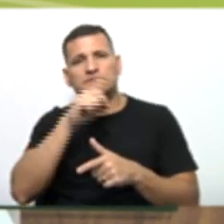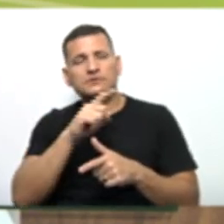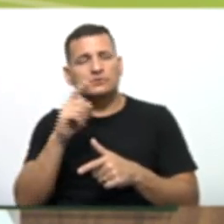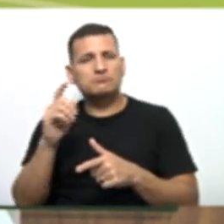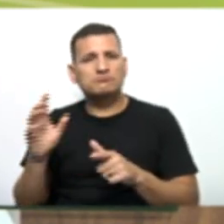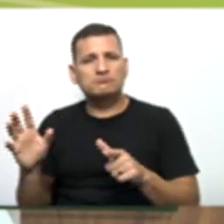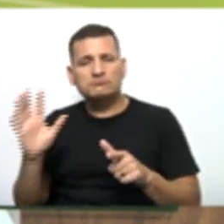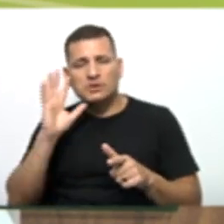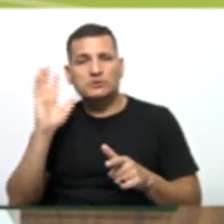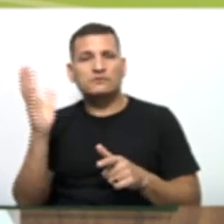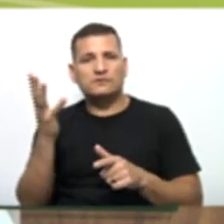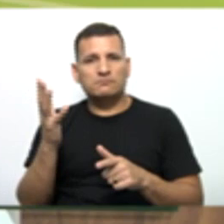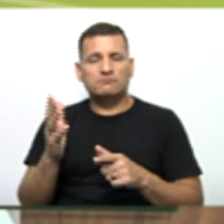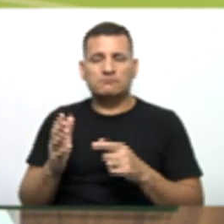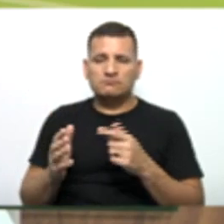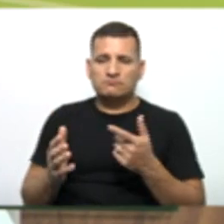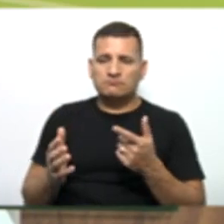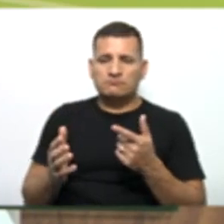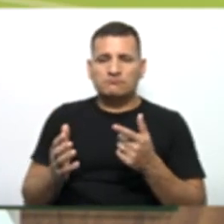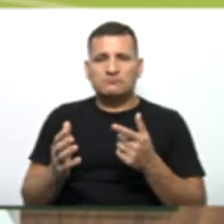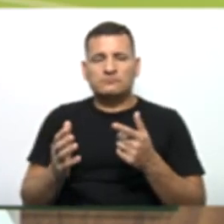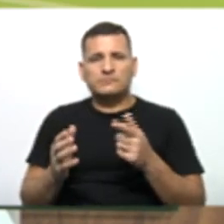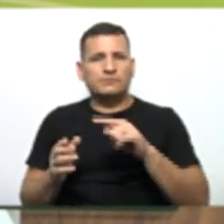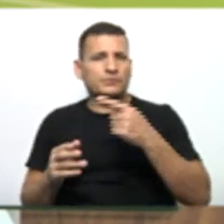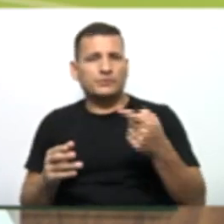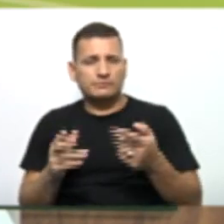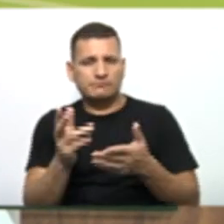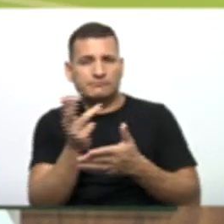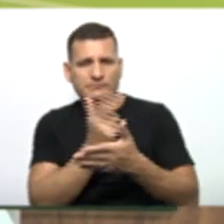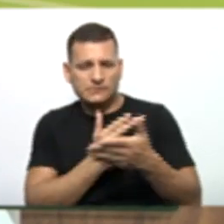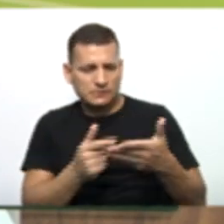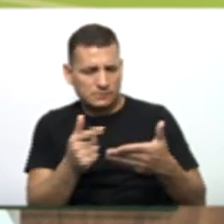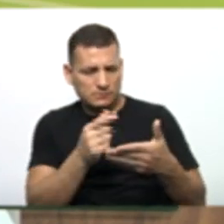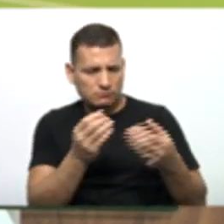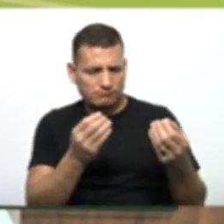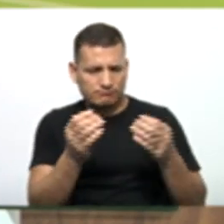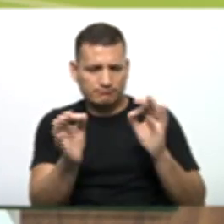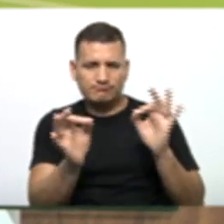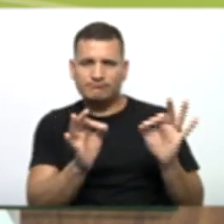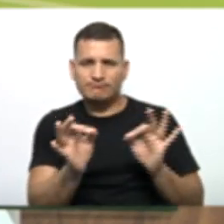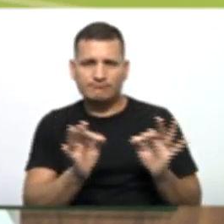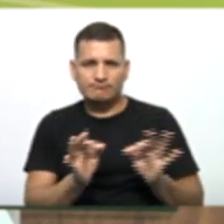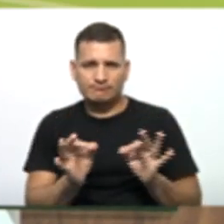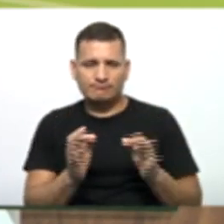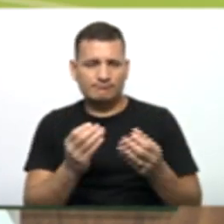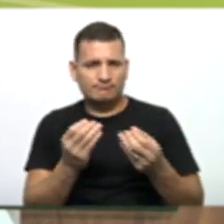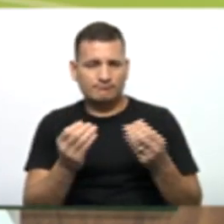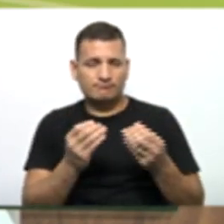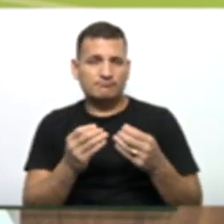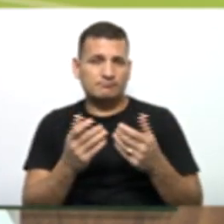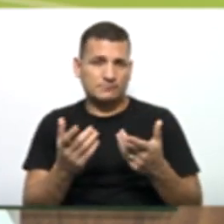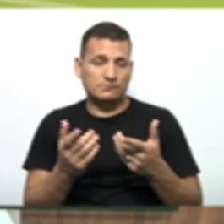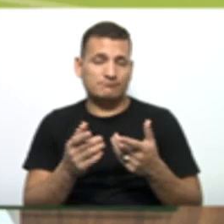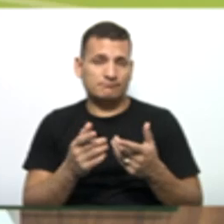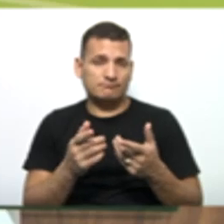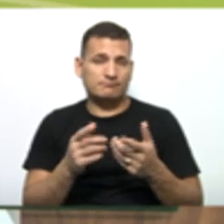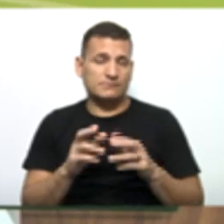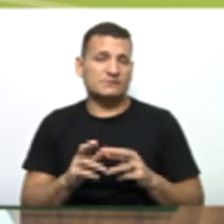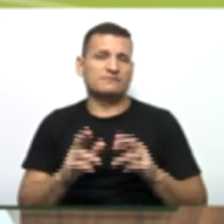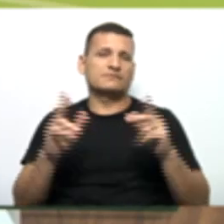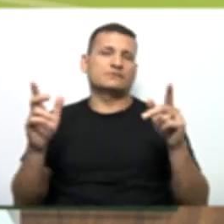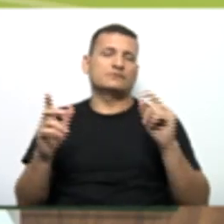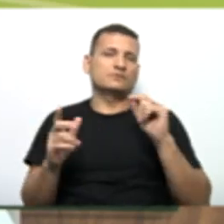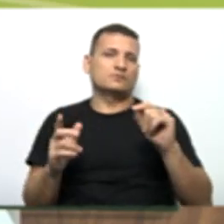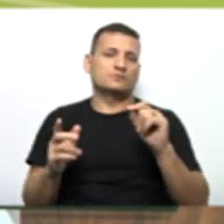né, e ver aquele diagrama e montar como as coisas vão ser realmente feitas. Então isso é a grande ajuda, o grande diferencial na hora de